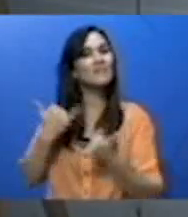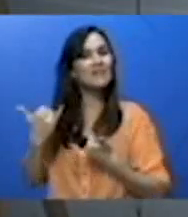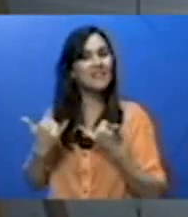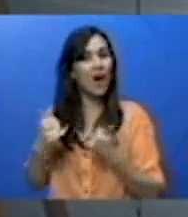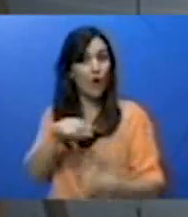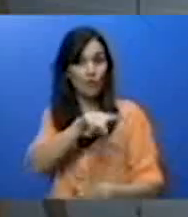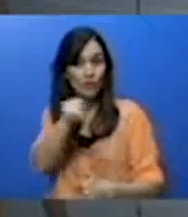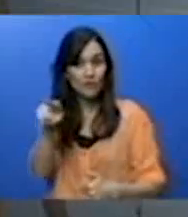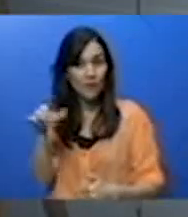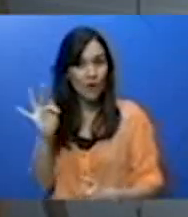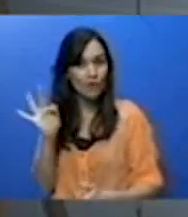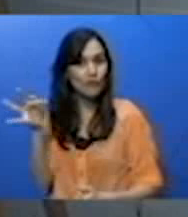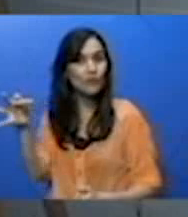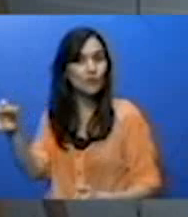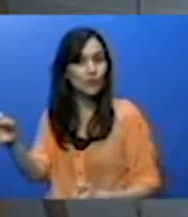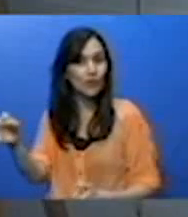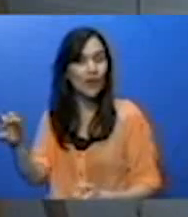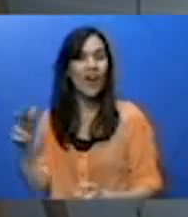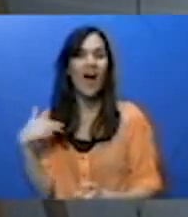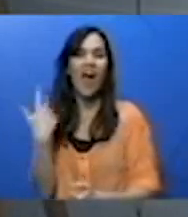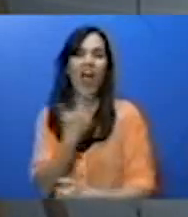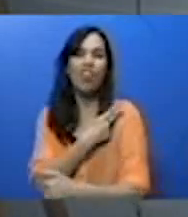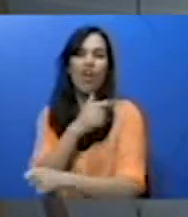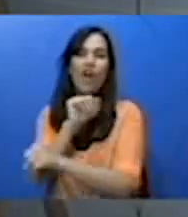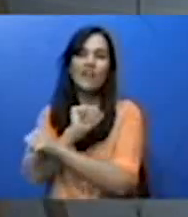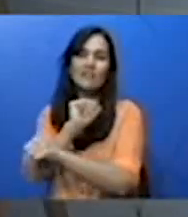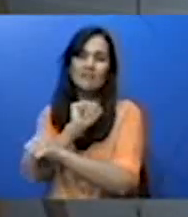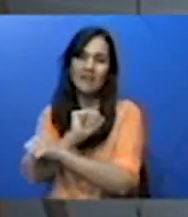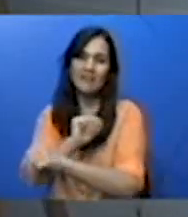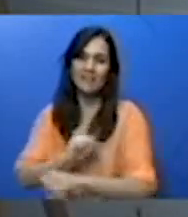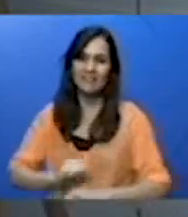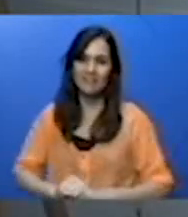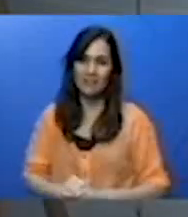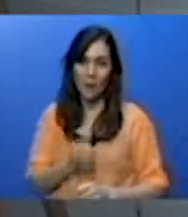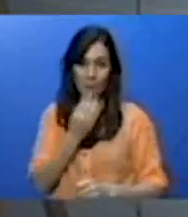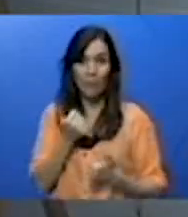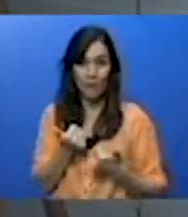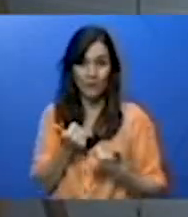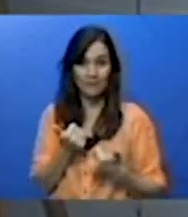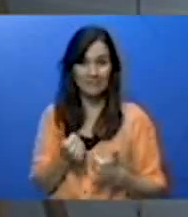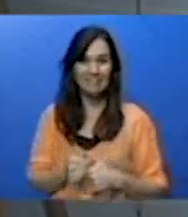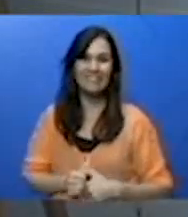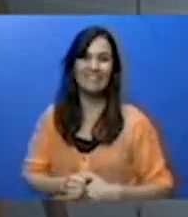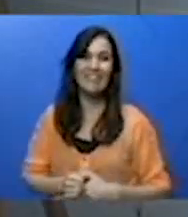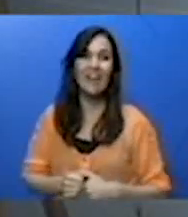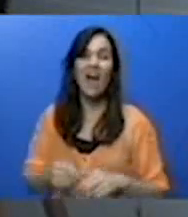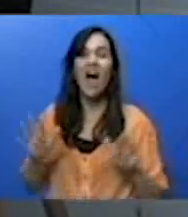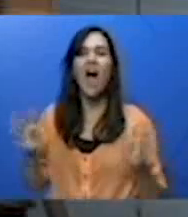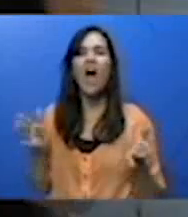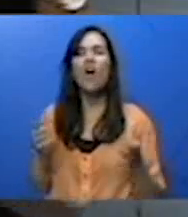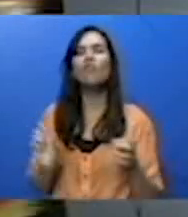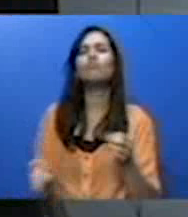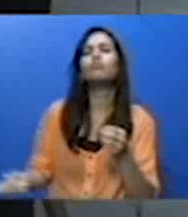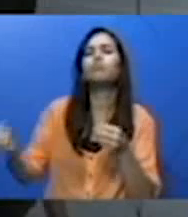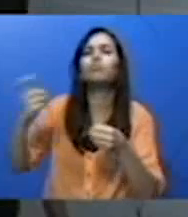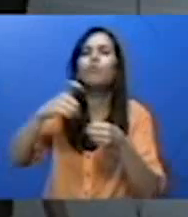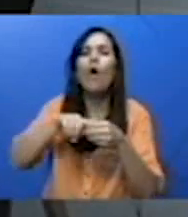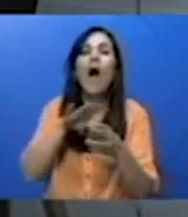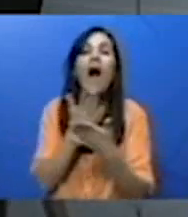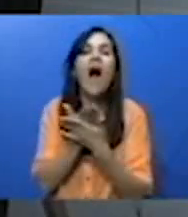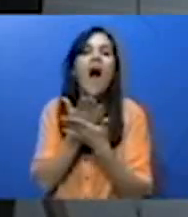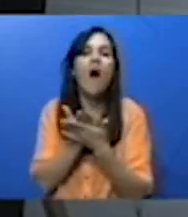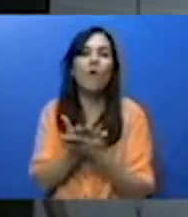o nosso futuro, a nossa esperança. Muito bom, né, crianças? Então vamos retomar a nossa aula